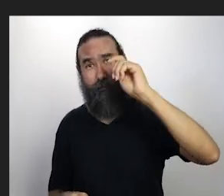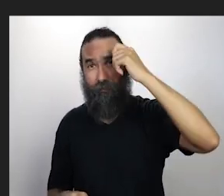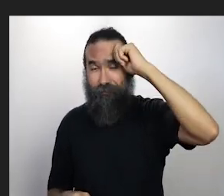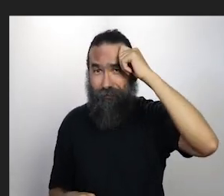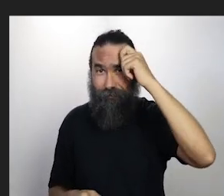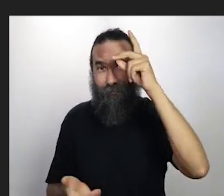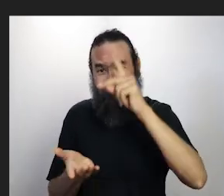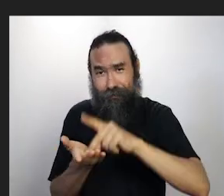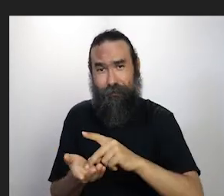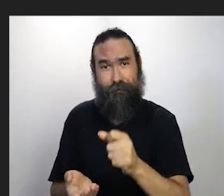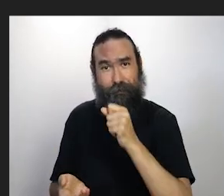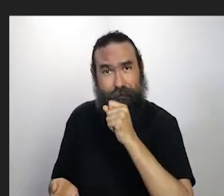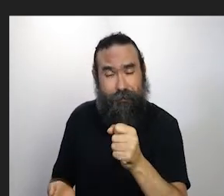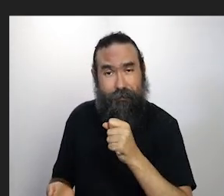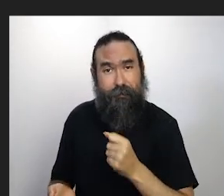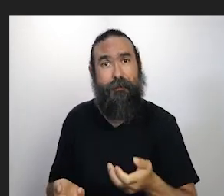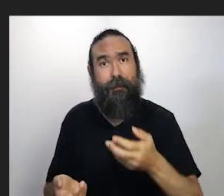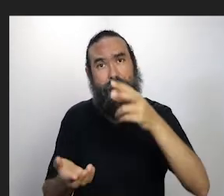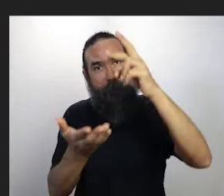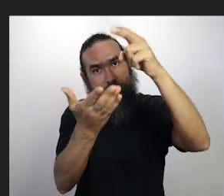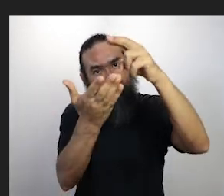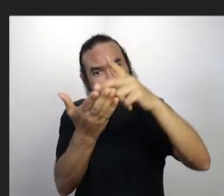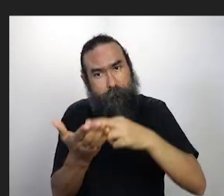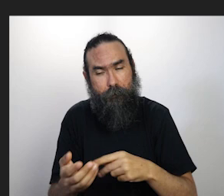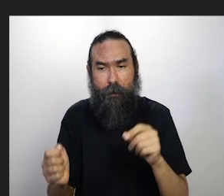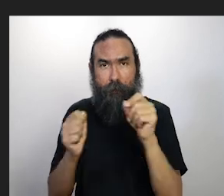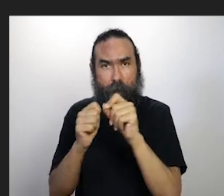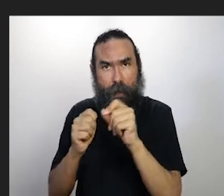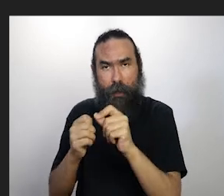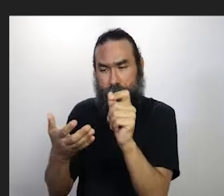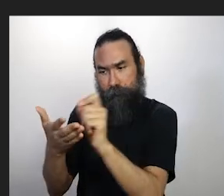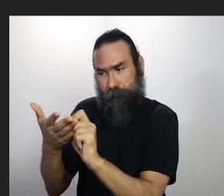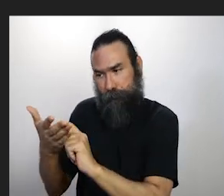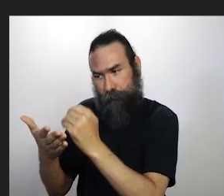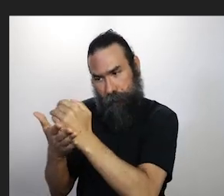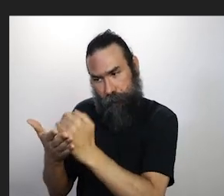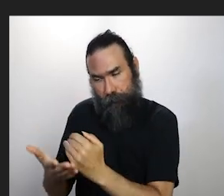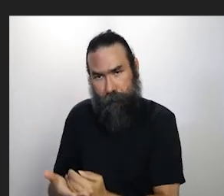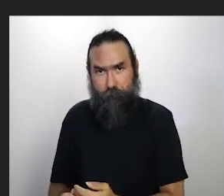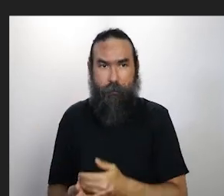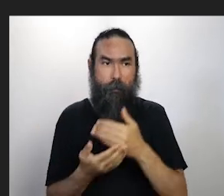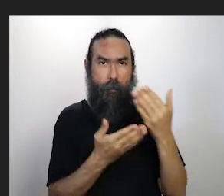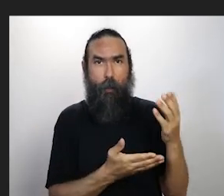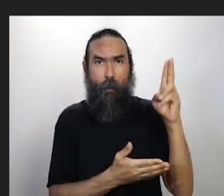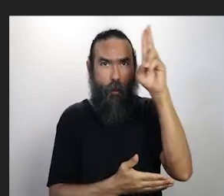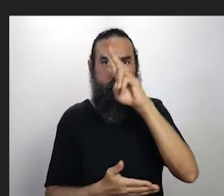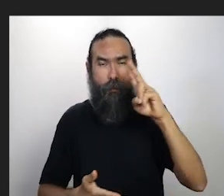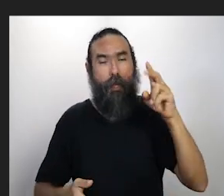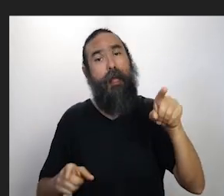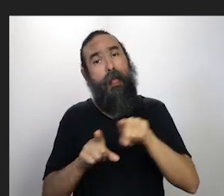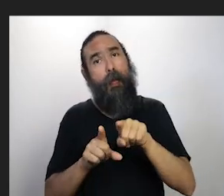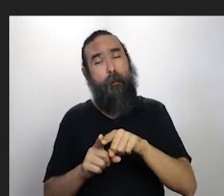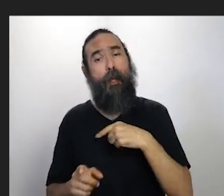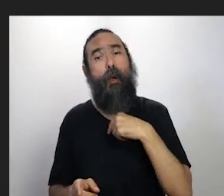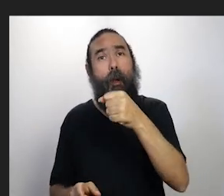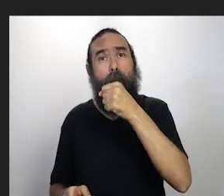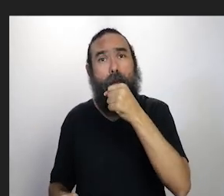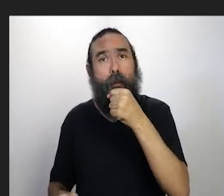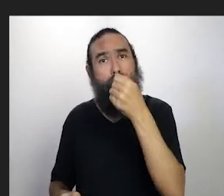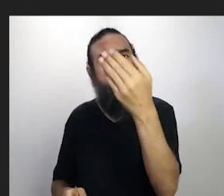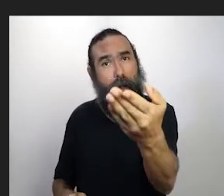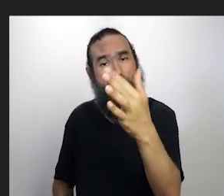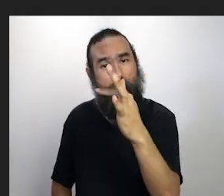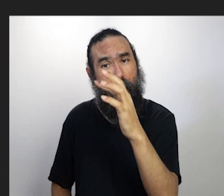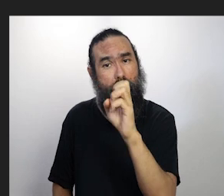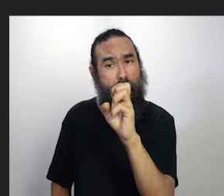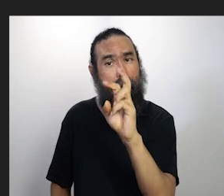esse material que pudesse compor, né, o artigo. E, inclusive, entrevistei o Fernando, que está aqui com a gente, não está conseguindo falar,